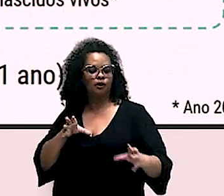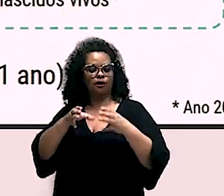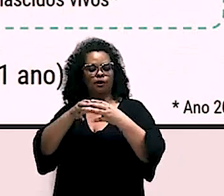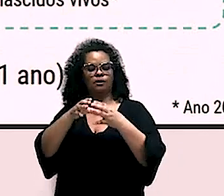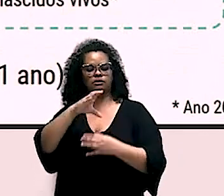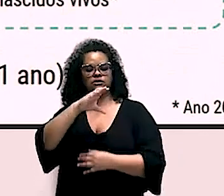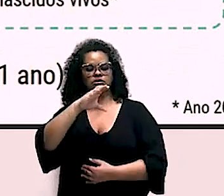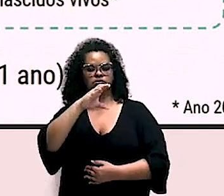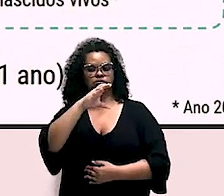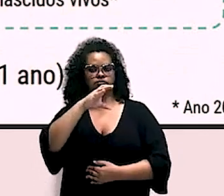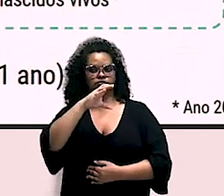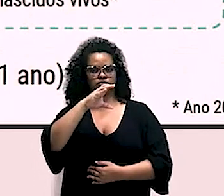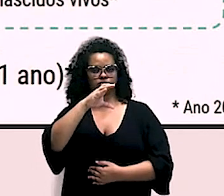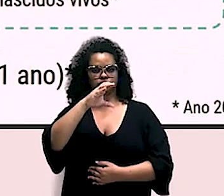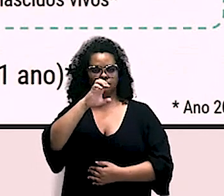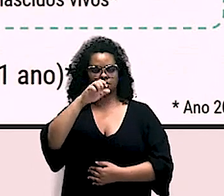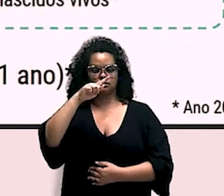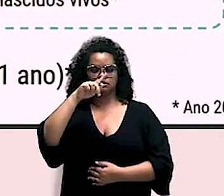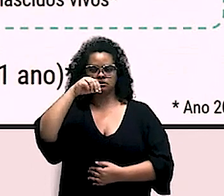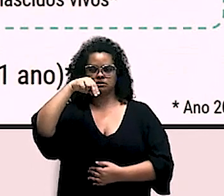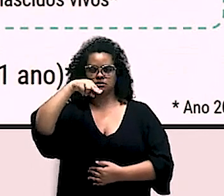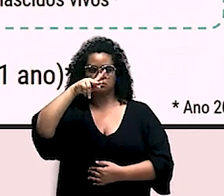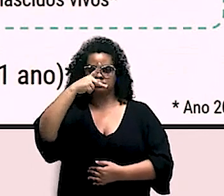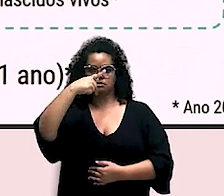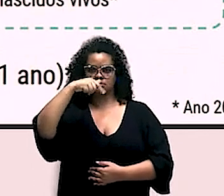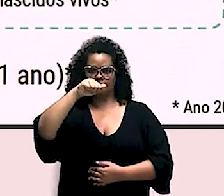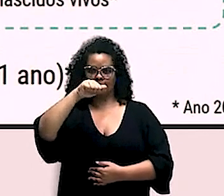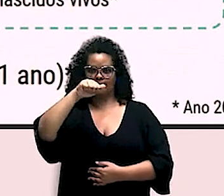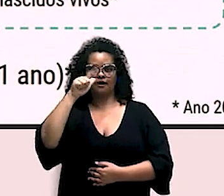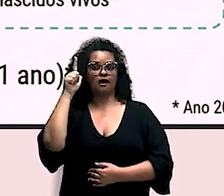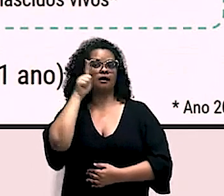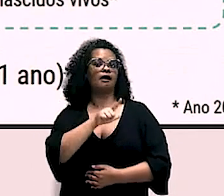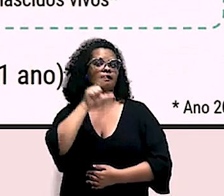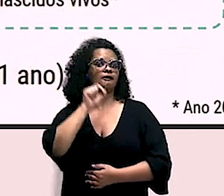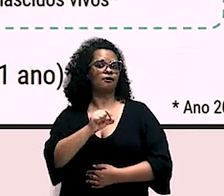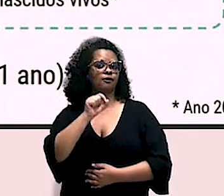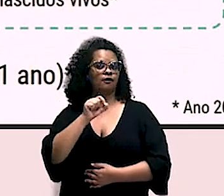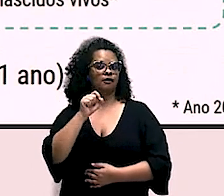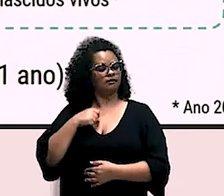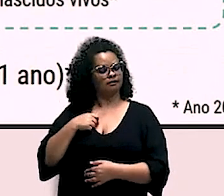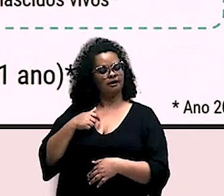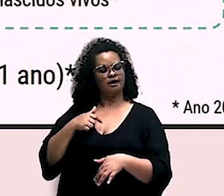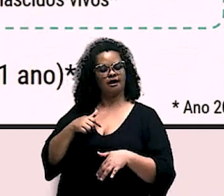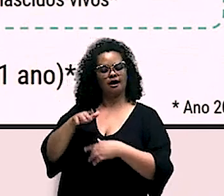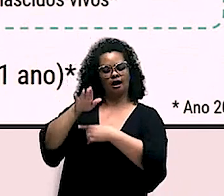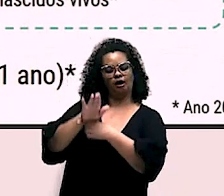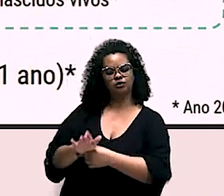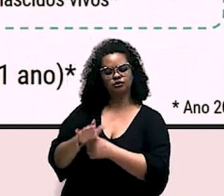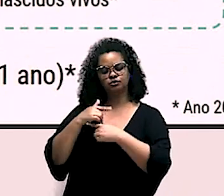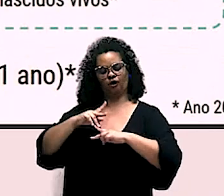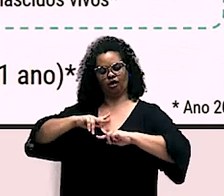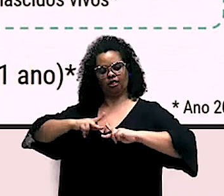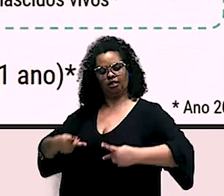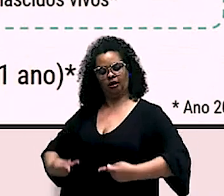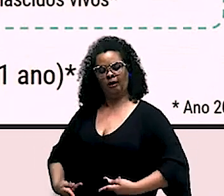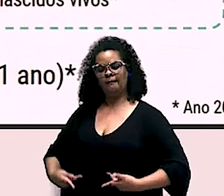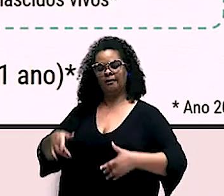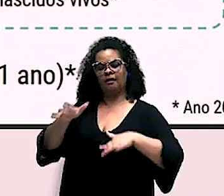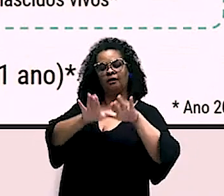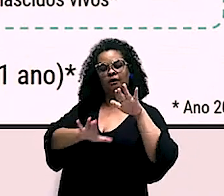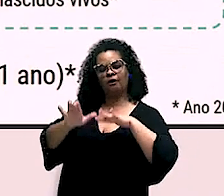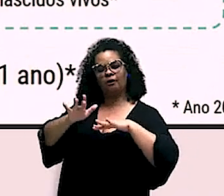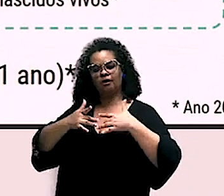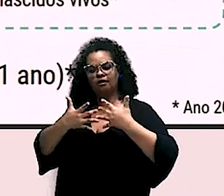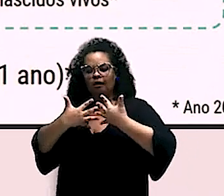3 níveis de atuação do SUS, e ela garante uma atenção humanizada, né, àquela gestante, nas